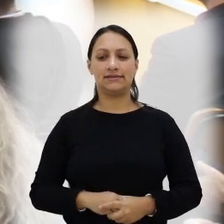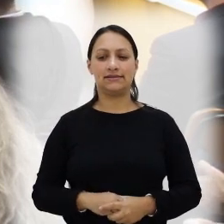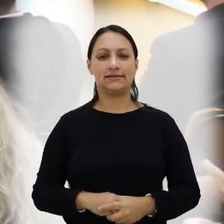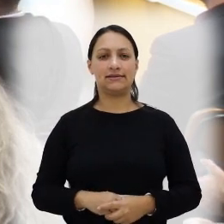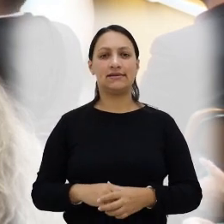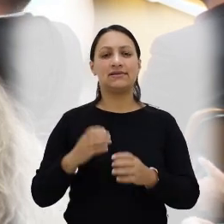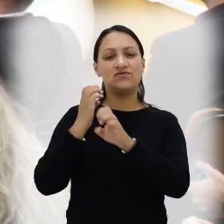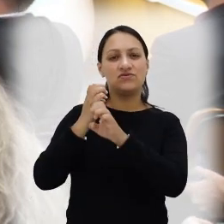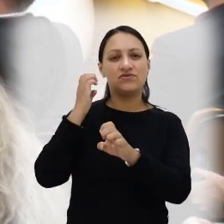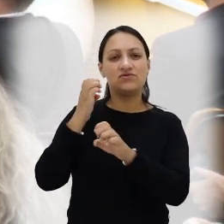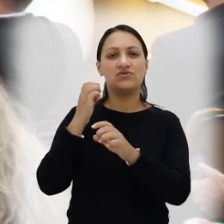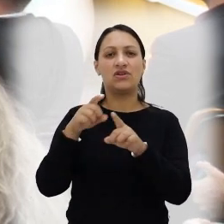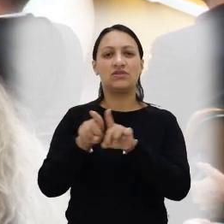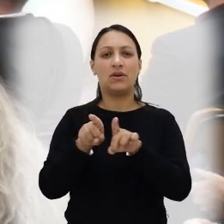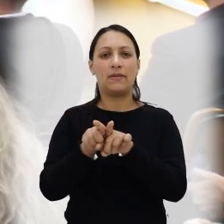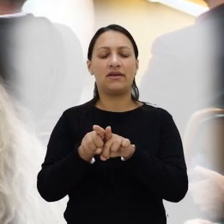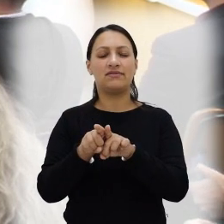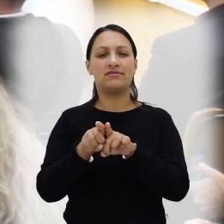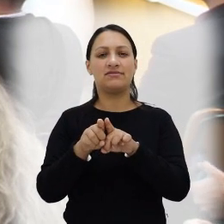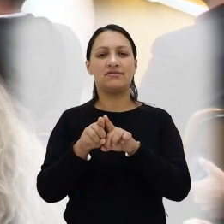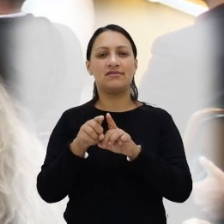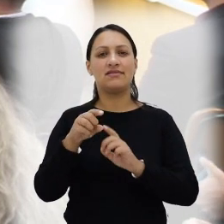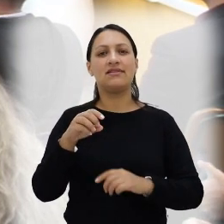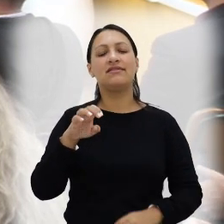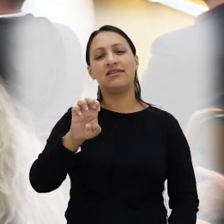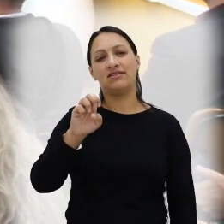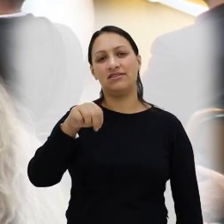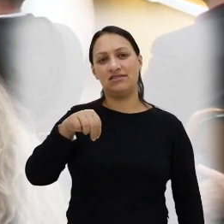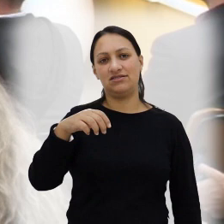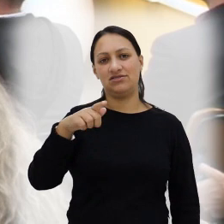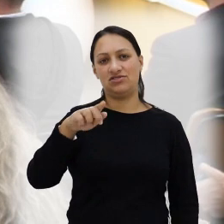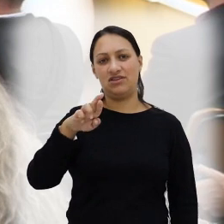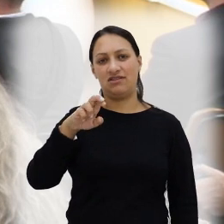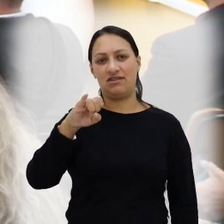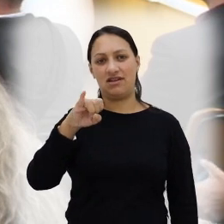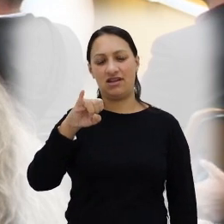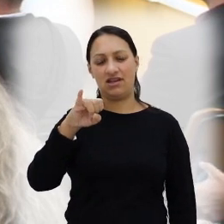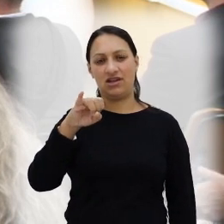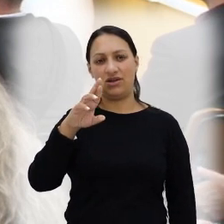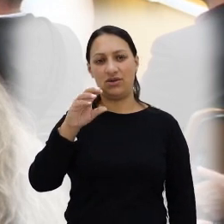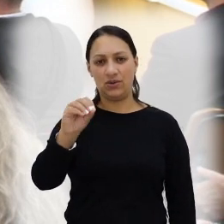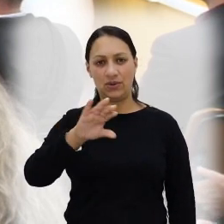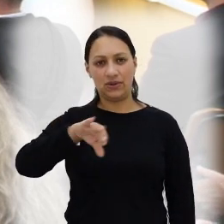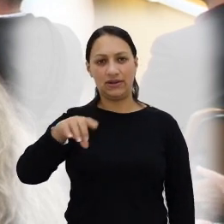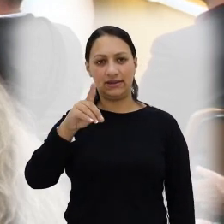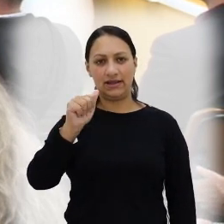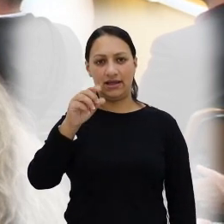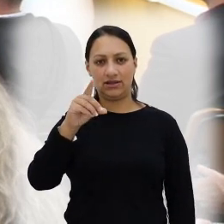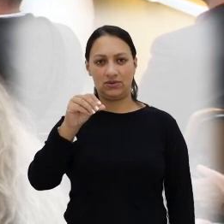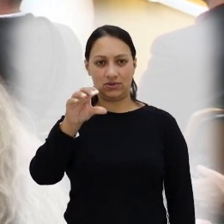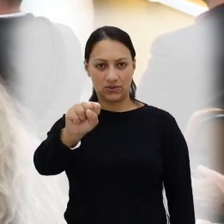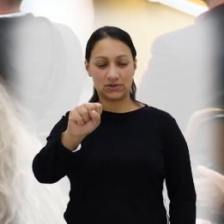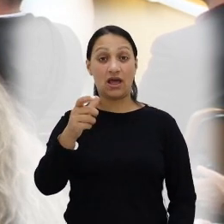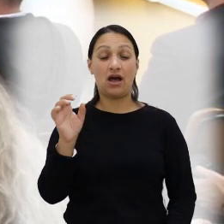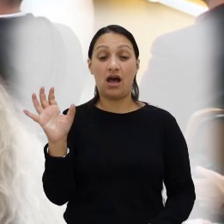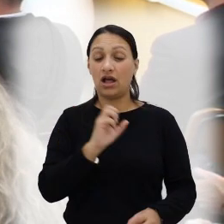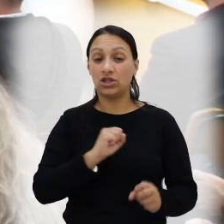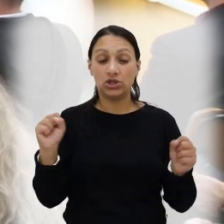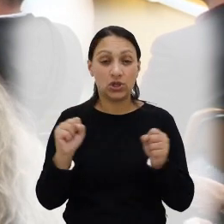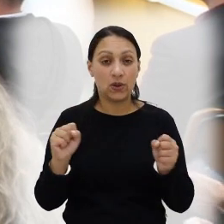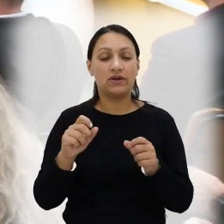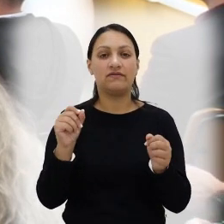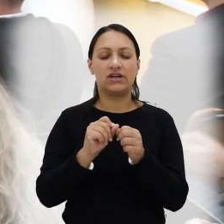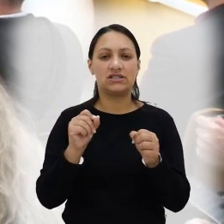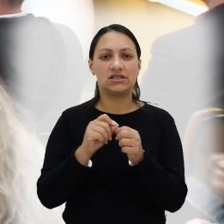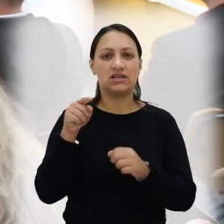engenheiro de dados ou desenvolvedor, né, adora ficar ali fazendo códigos, né, e desenvolvendo soluções tecnológicas. Mas o